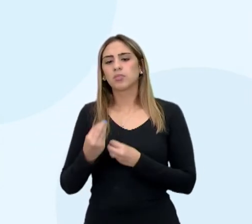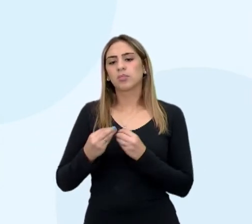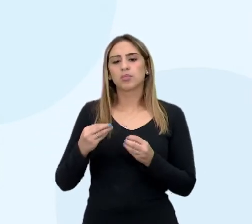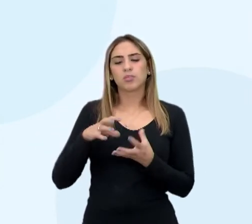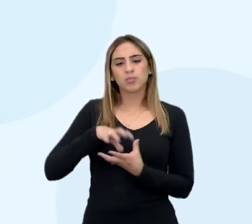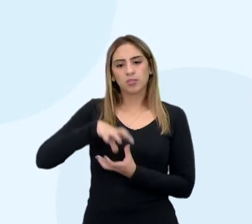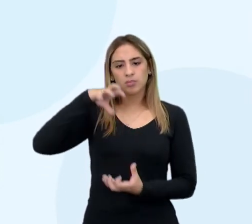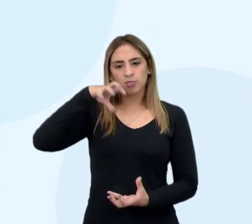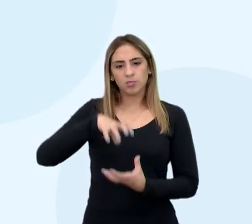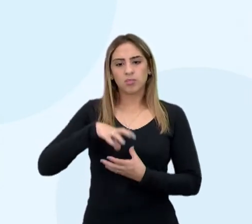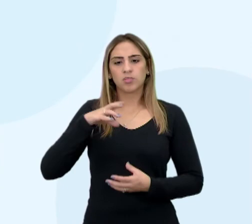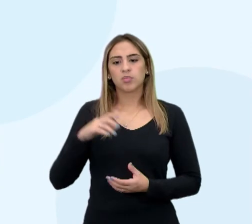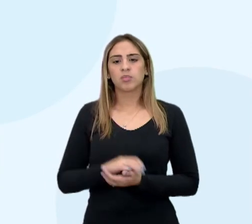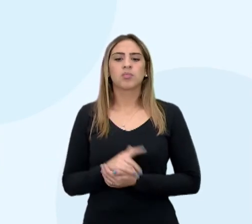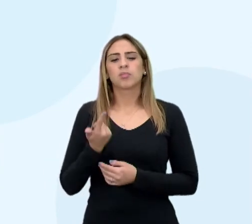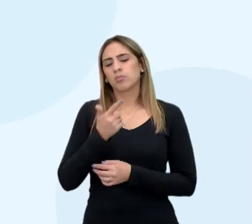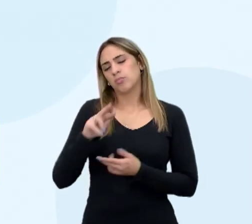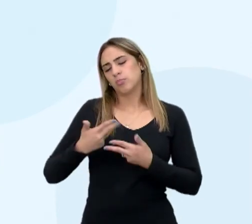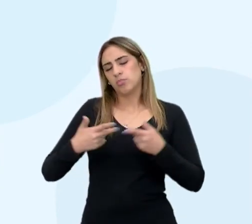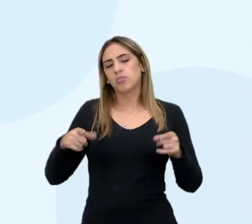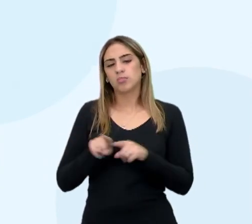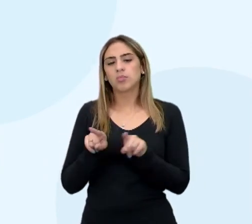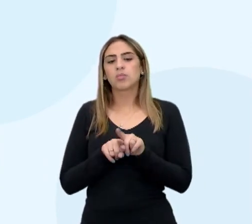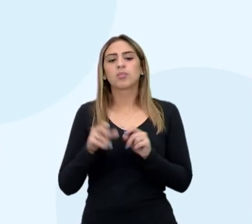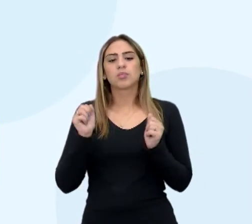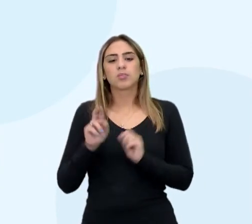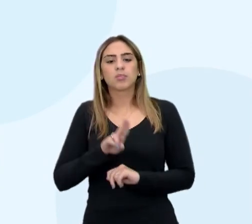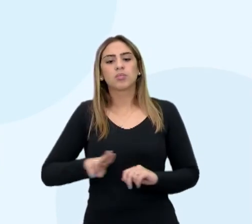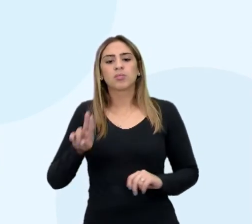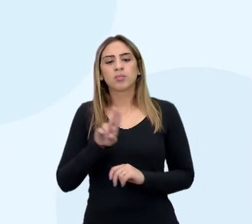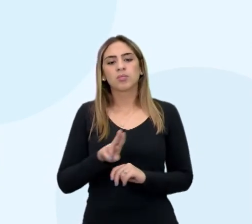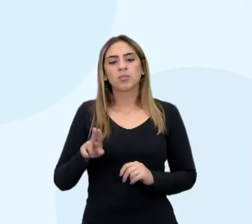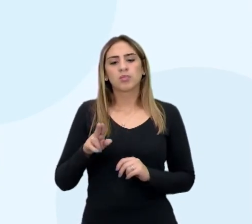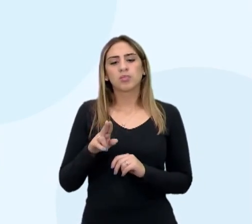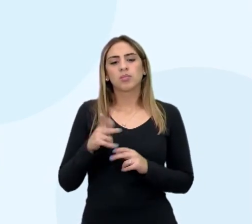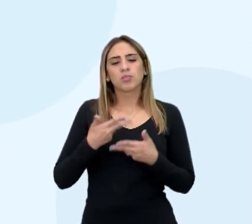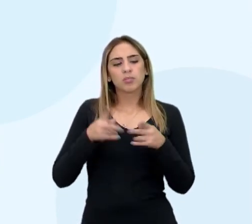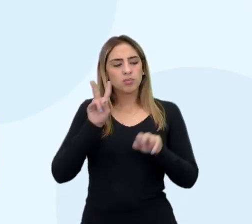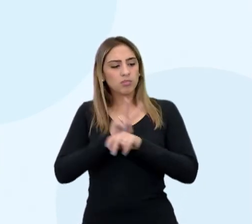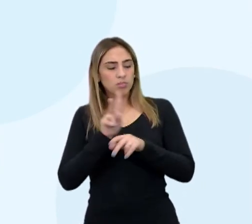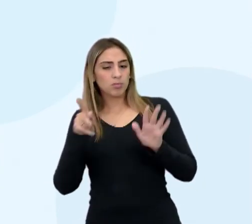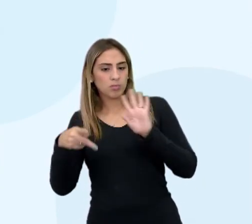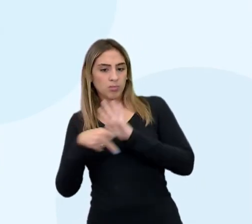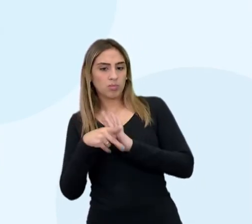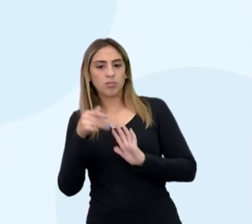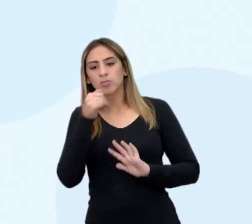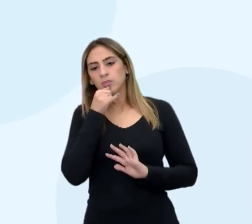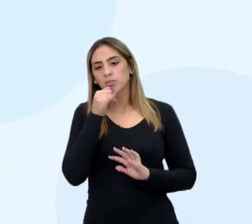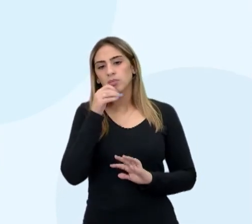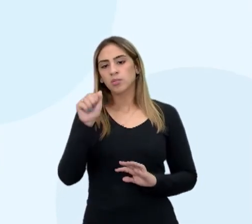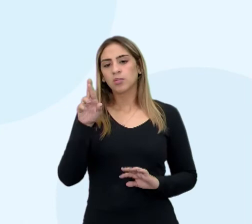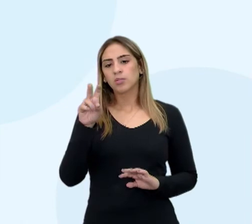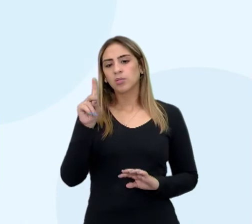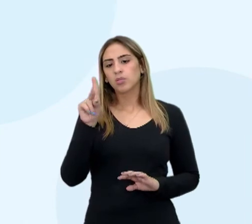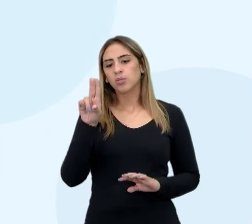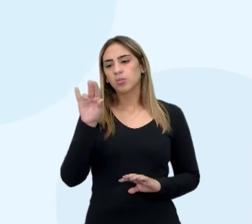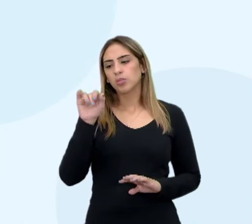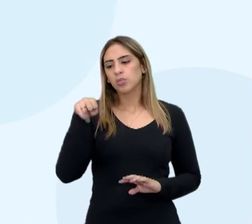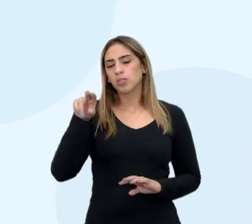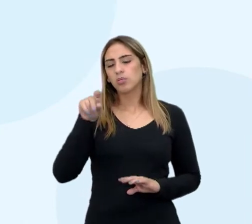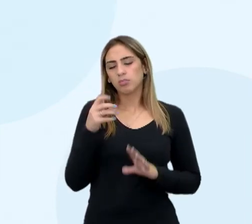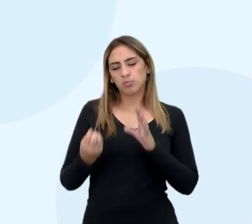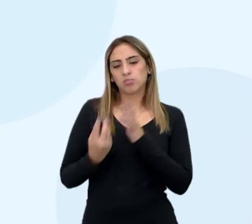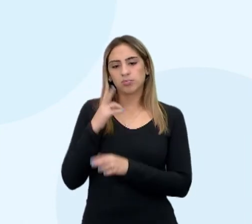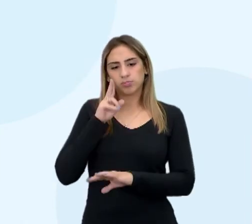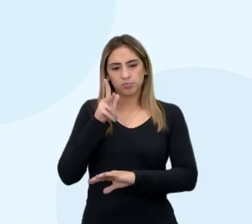como molas, pêndulos, etc. Ou utilizando microcontroladores, como por exemplo o Arduino que aparece